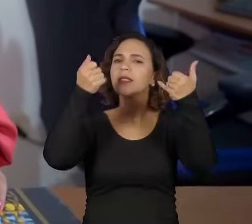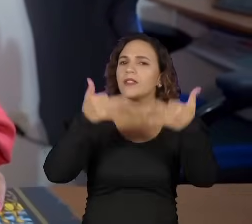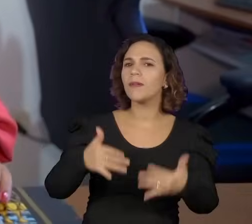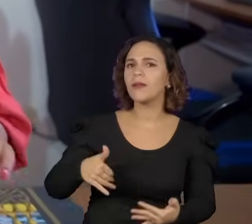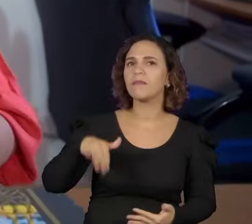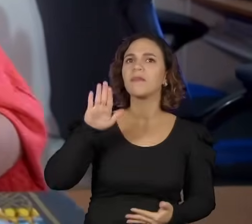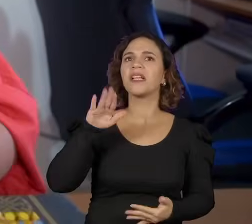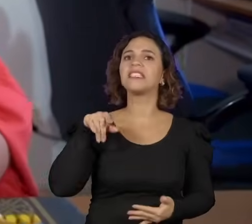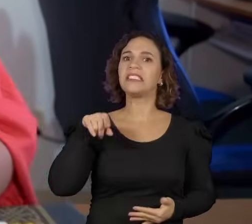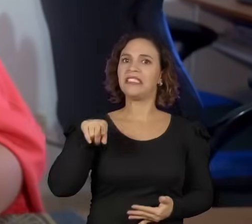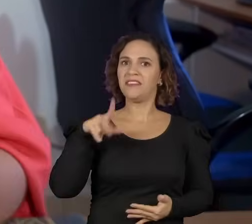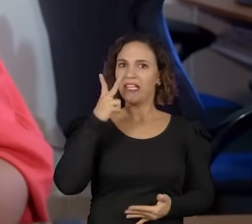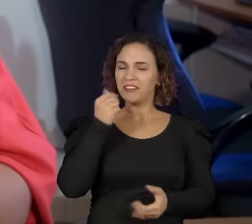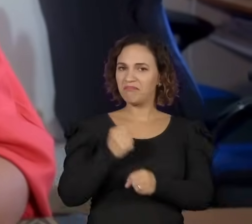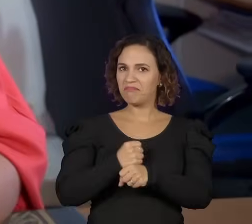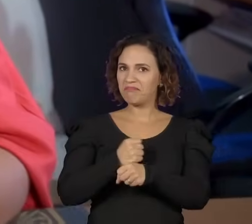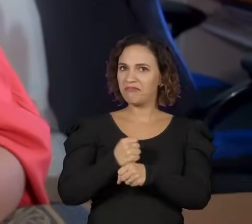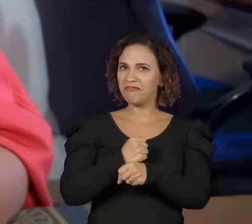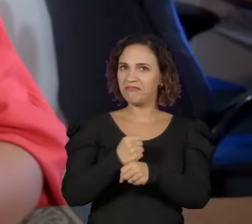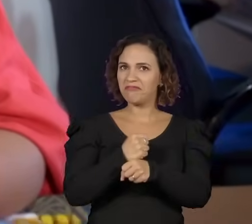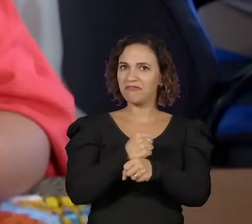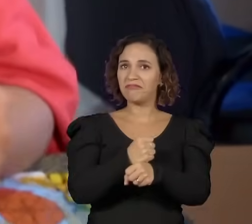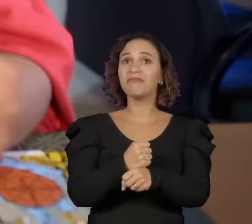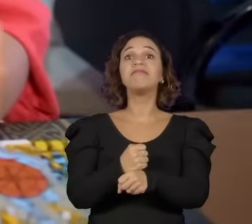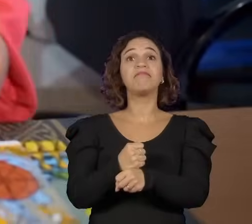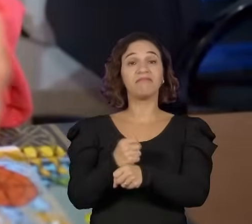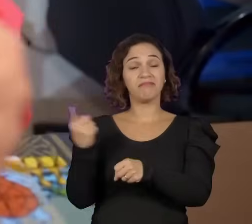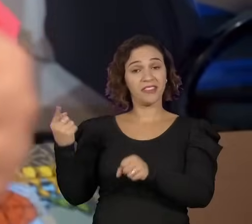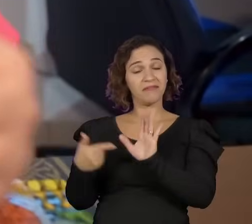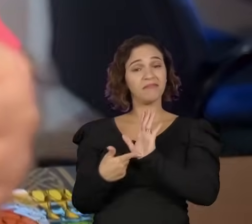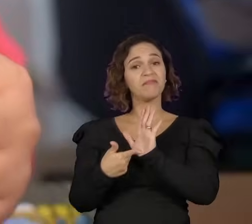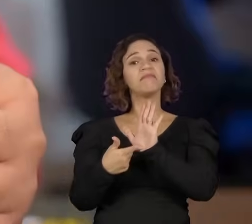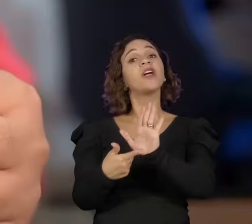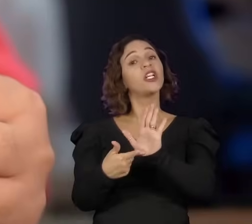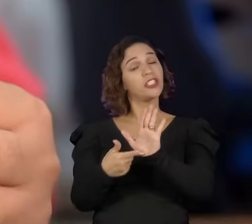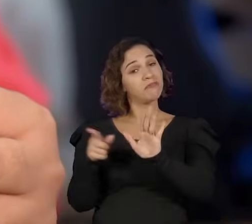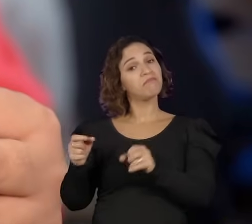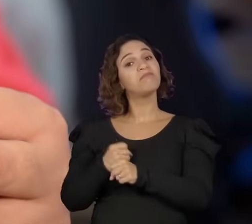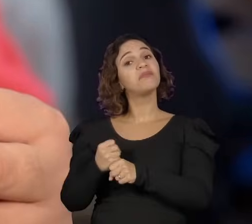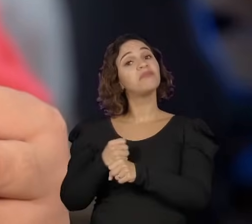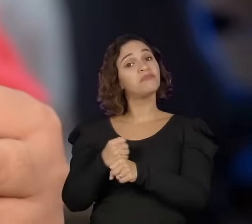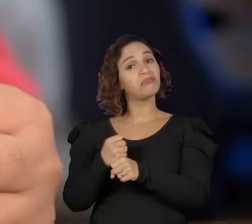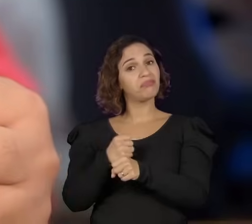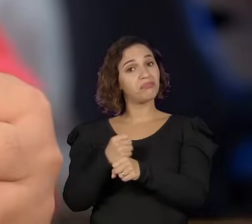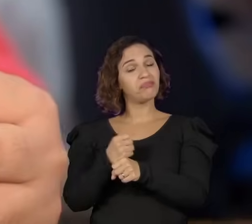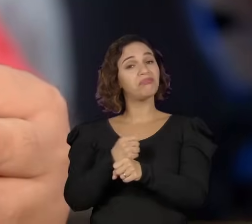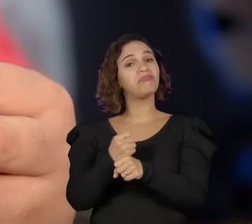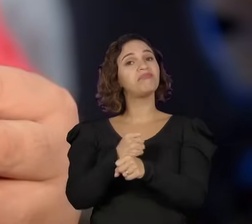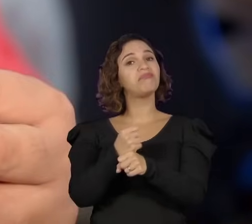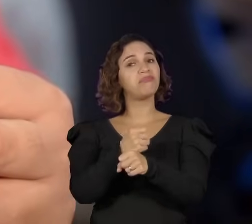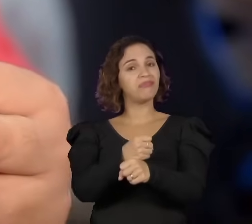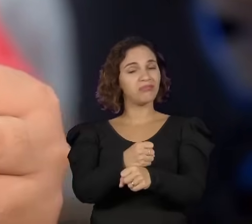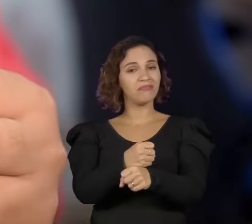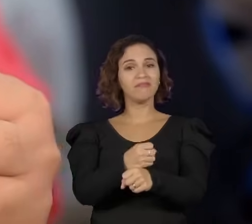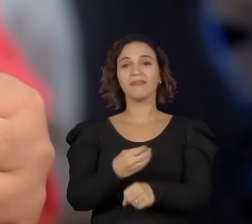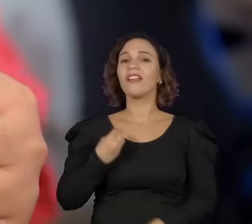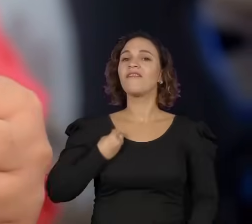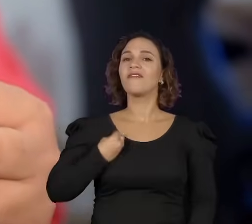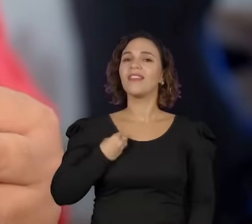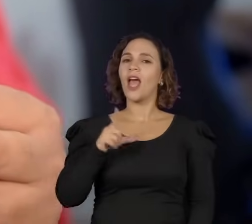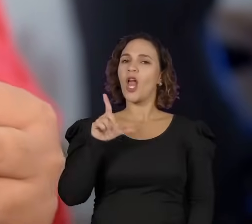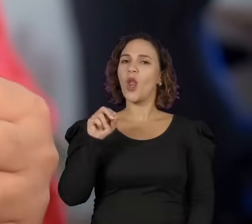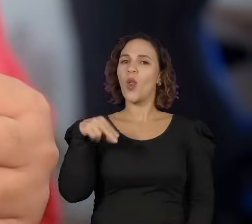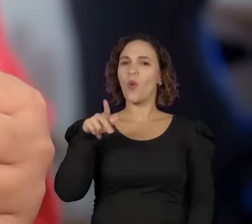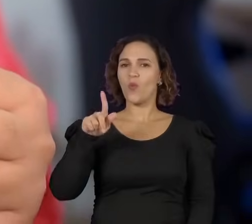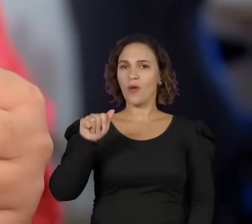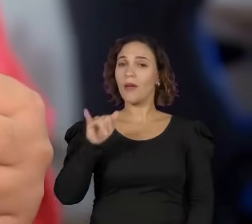longa para a Estação Livre. A carta do Eremita é uma carta que fala da longevidade. Vida longa, sim, mas a